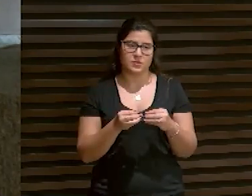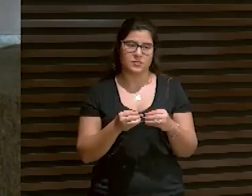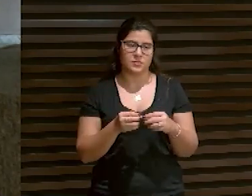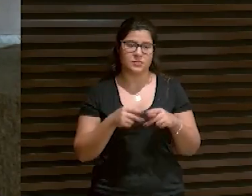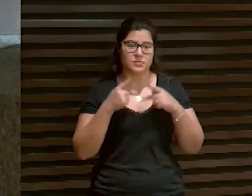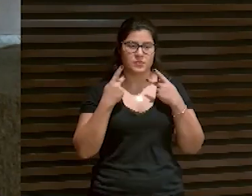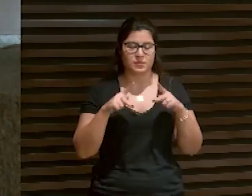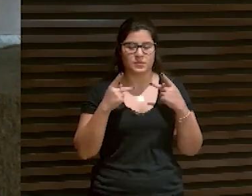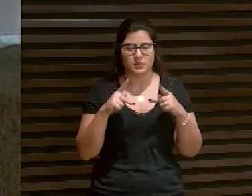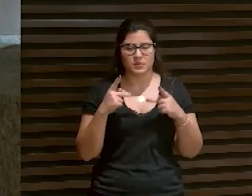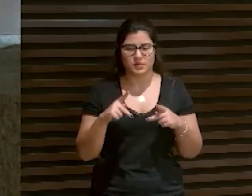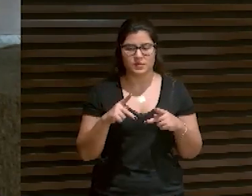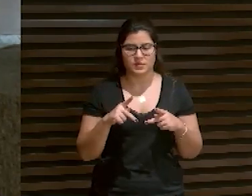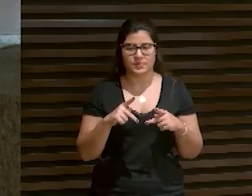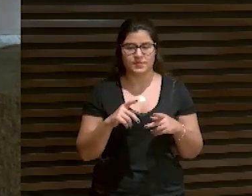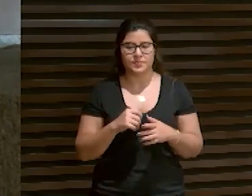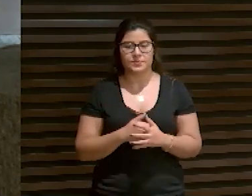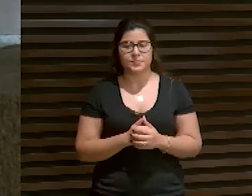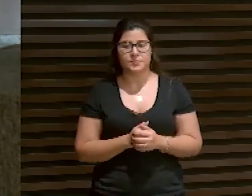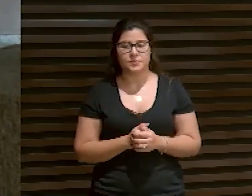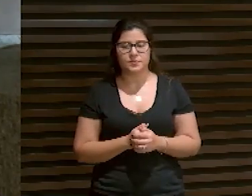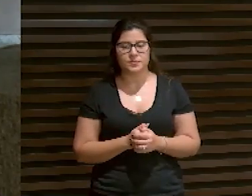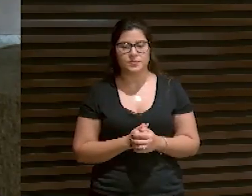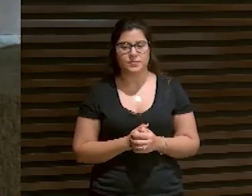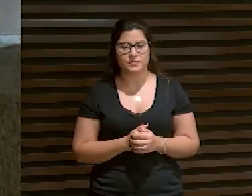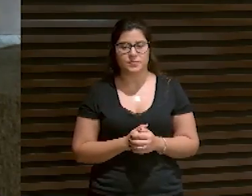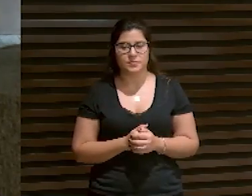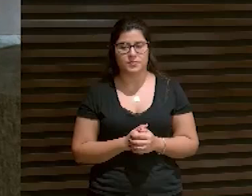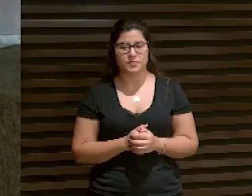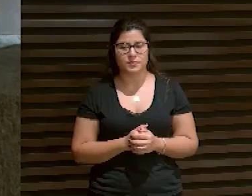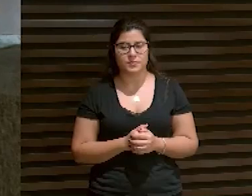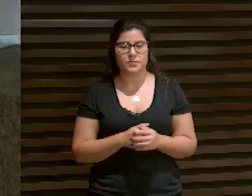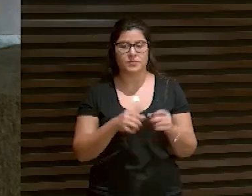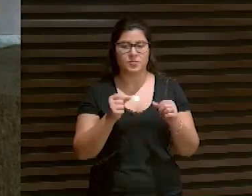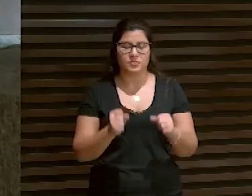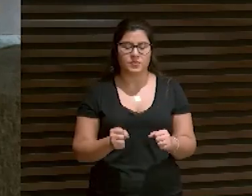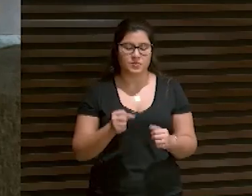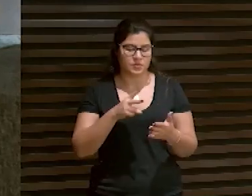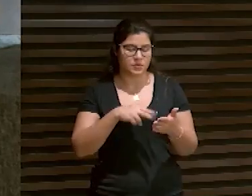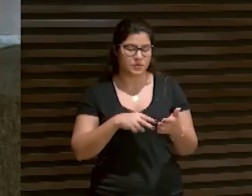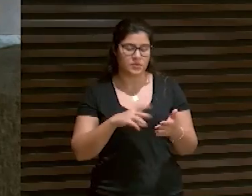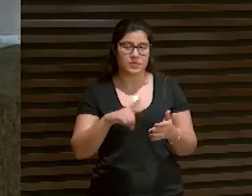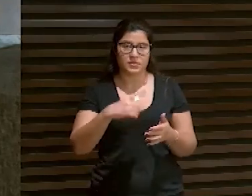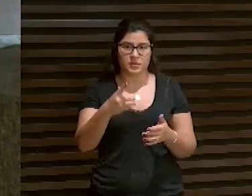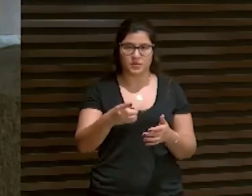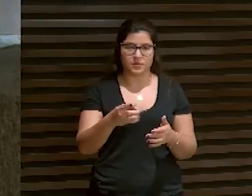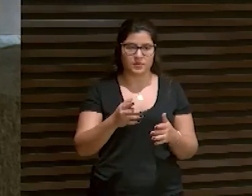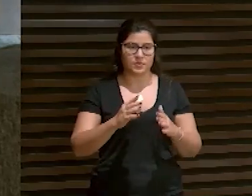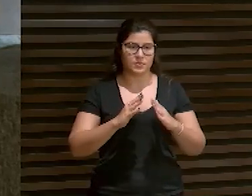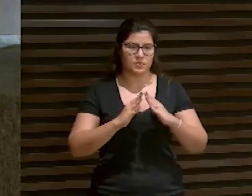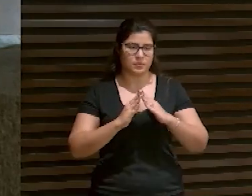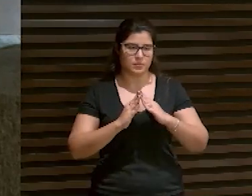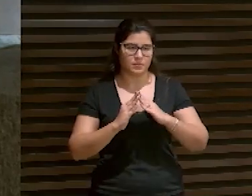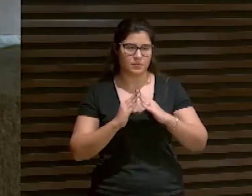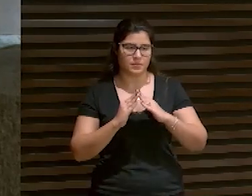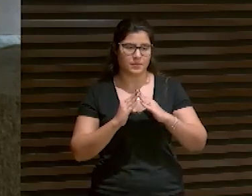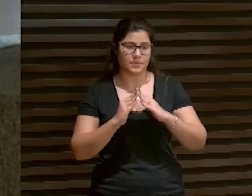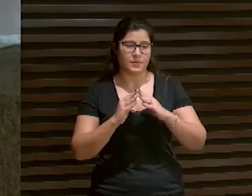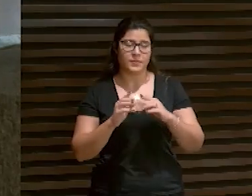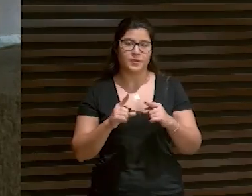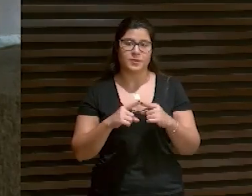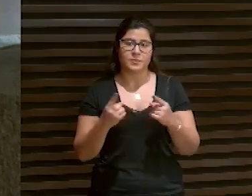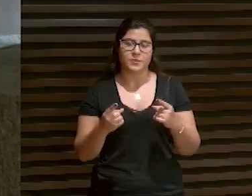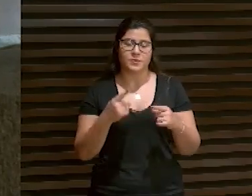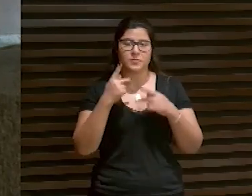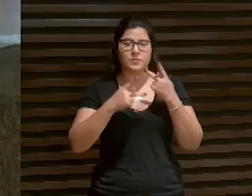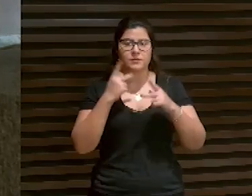vocês podem até agora ler durante o nosso estudo, podem ler depois em casa, mas o que eu vou falar aqui não está exatamente no boletim, eu apenas fazendo